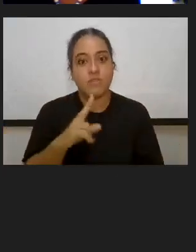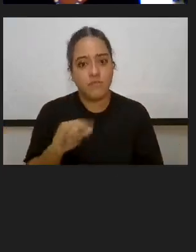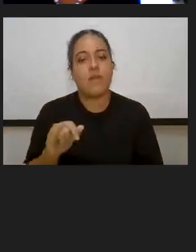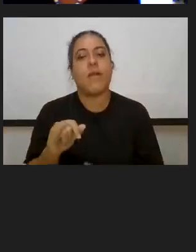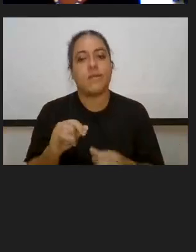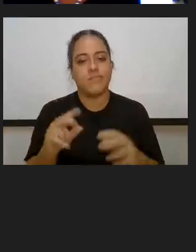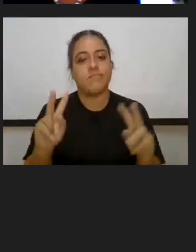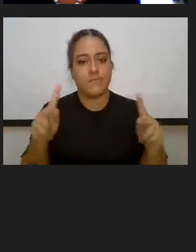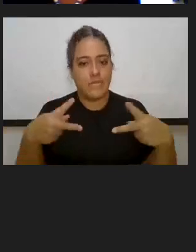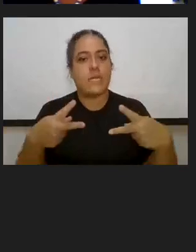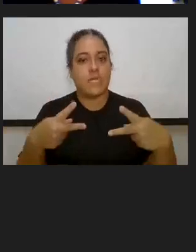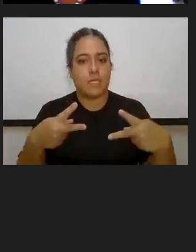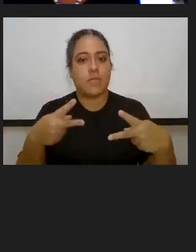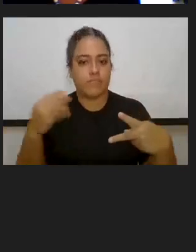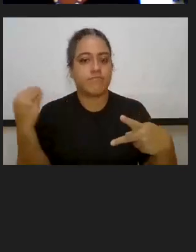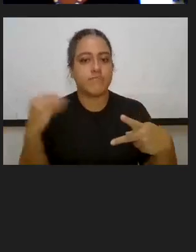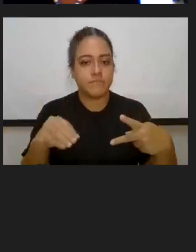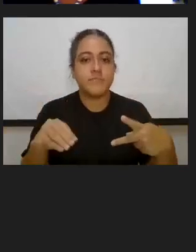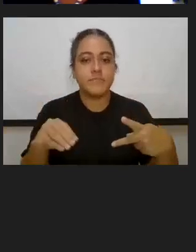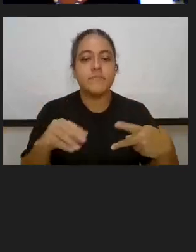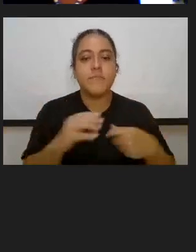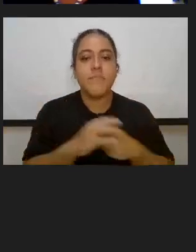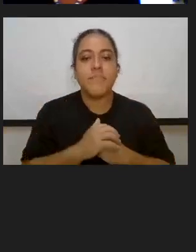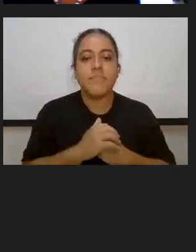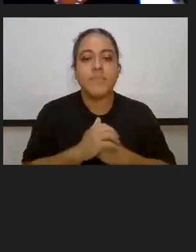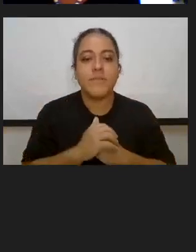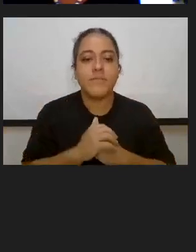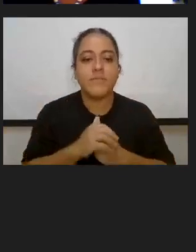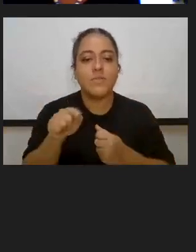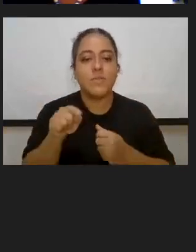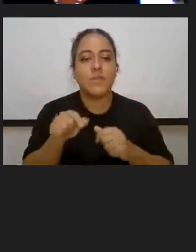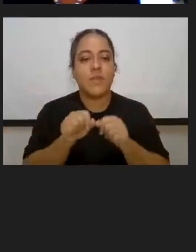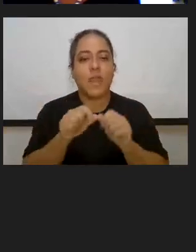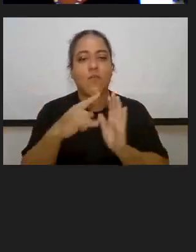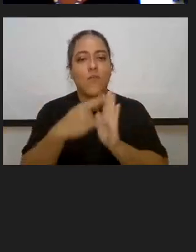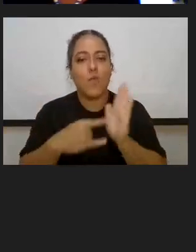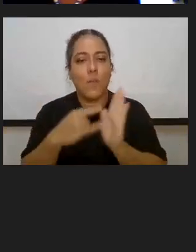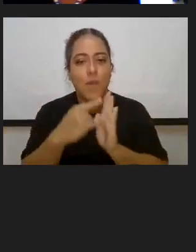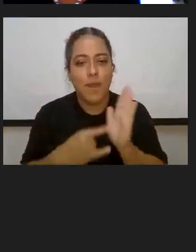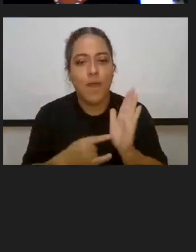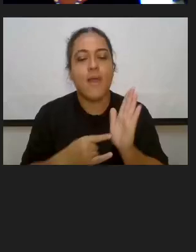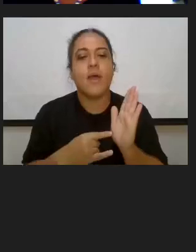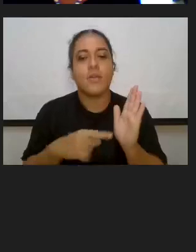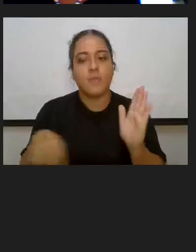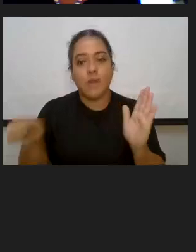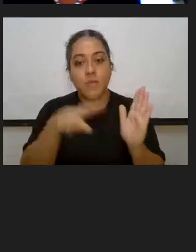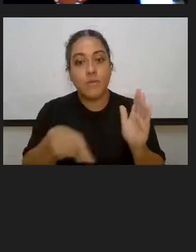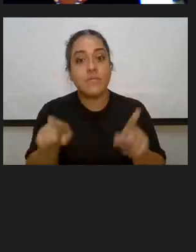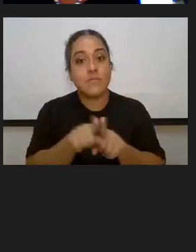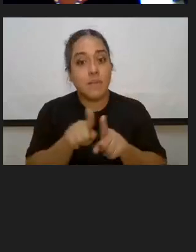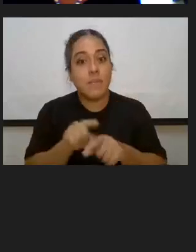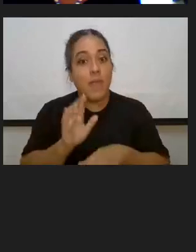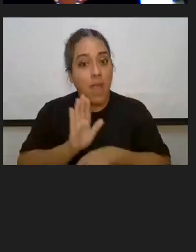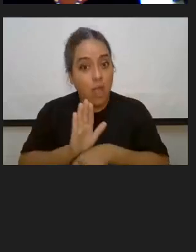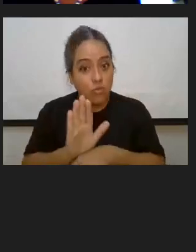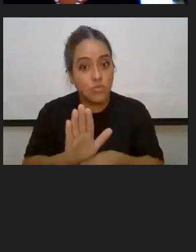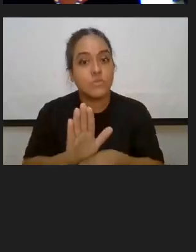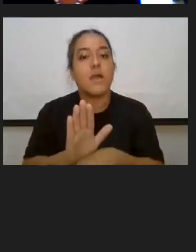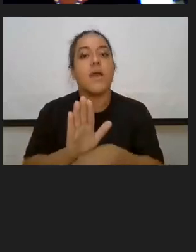esse link com esse formulário para vocês também contribuírem